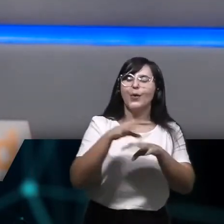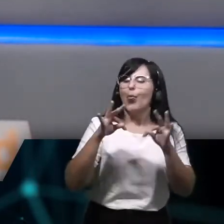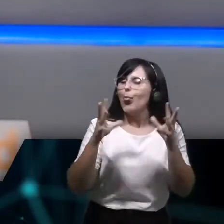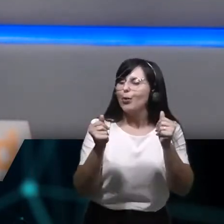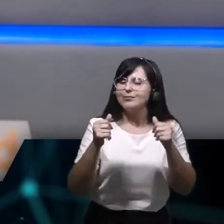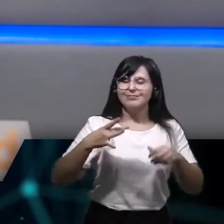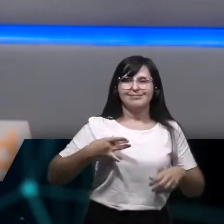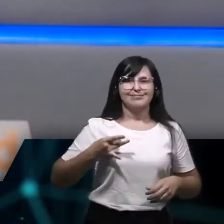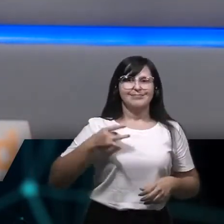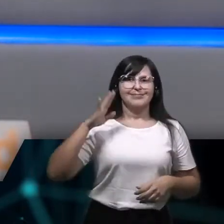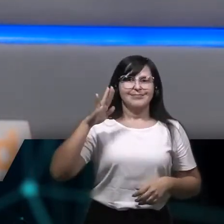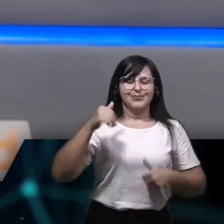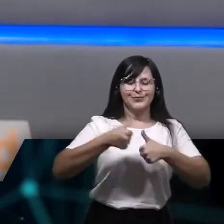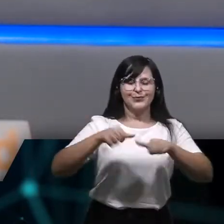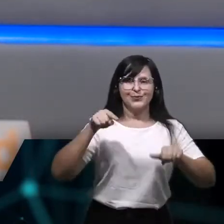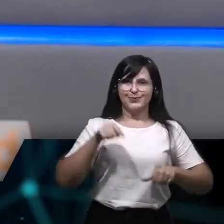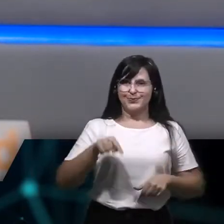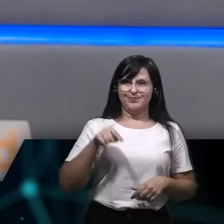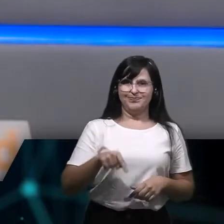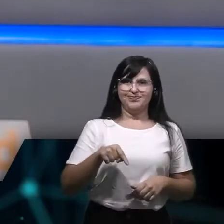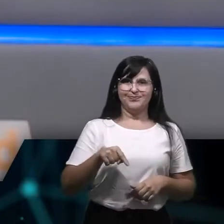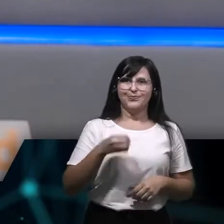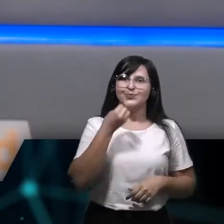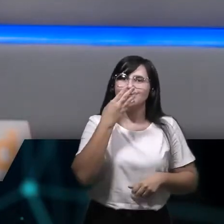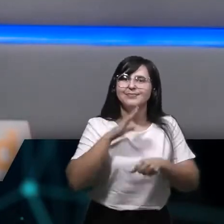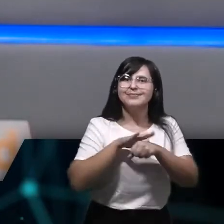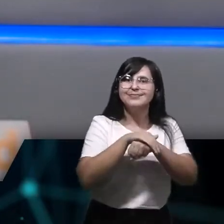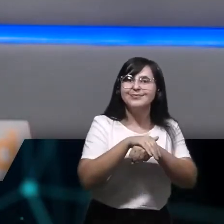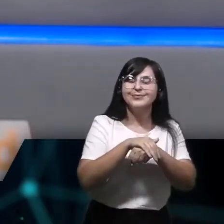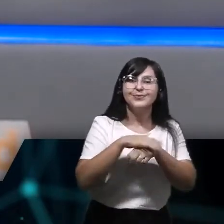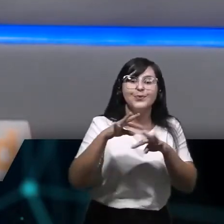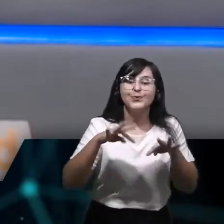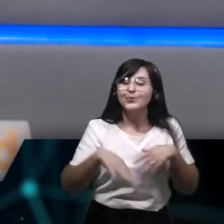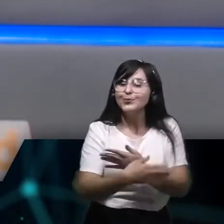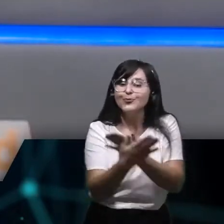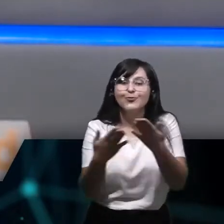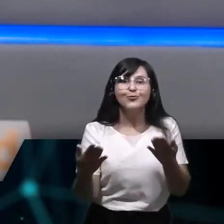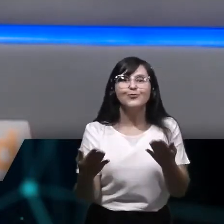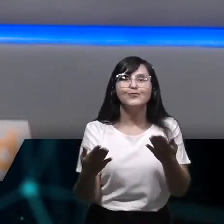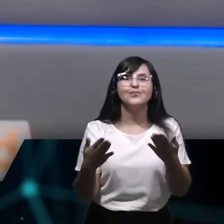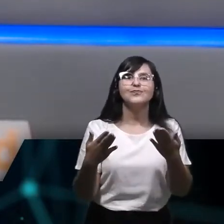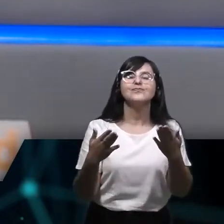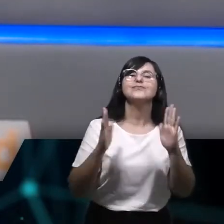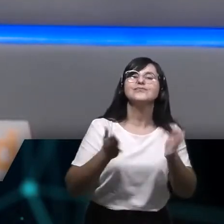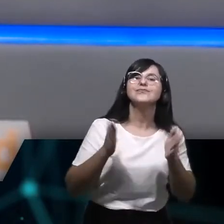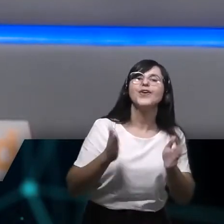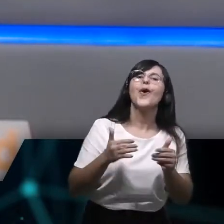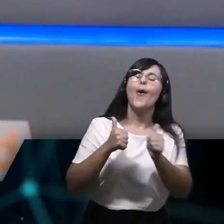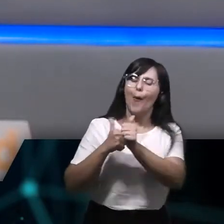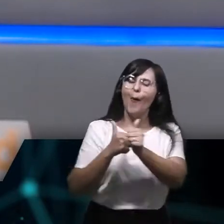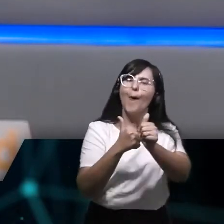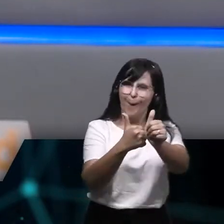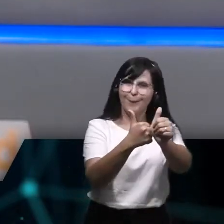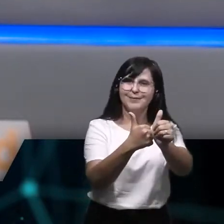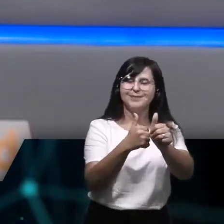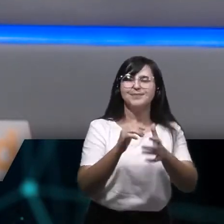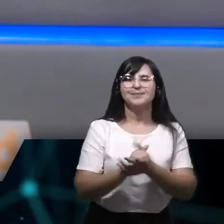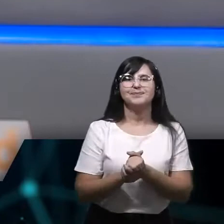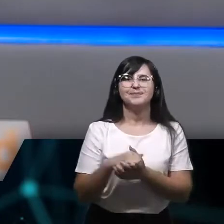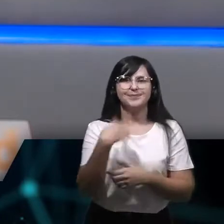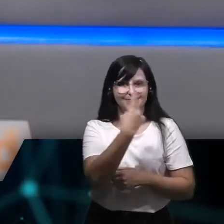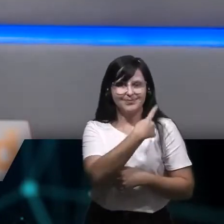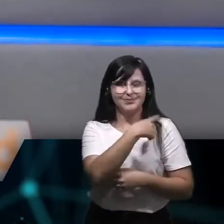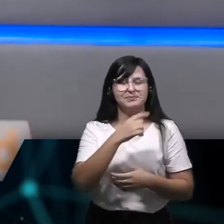candidatos que aqui estão. Boa noite a todos que nesse momento estão nos acompanhando.